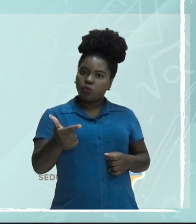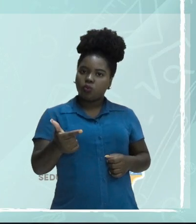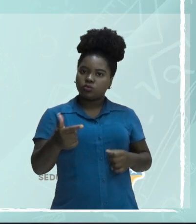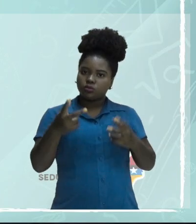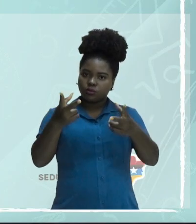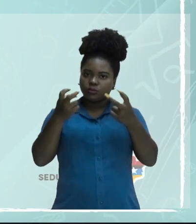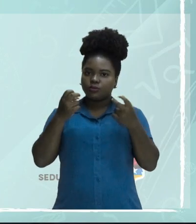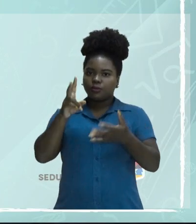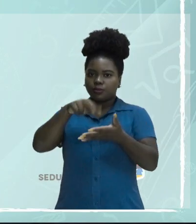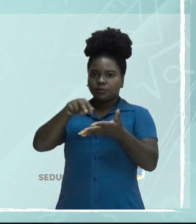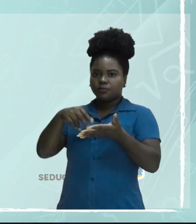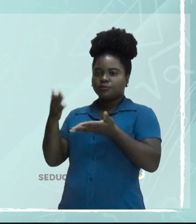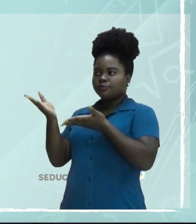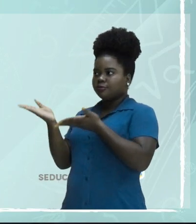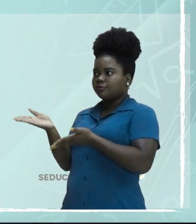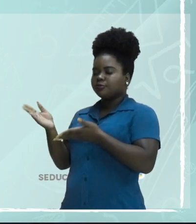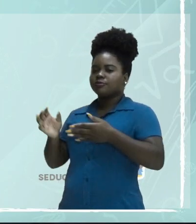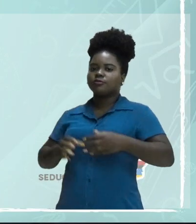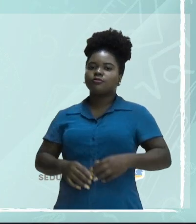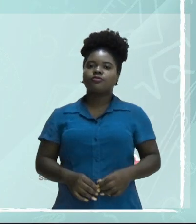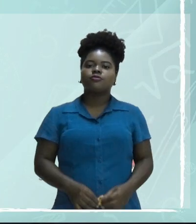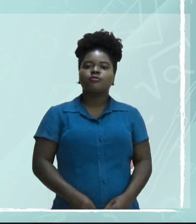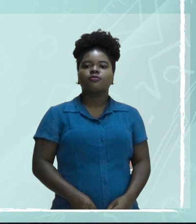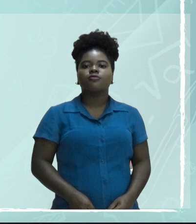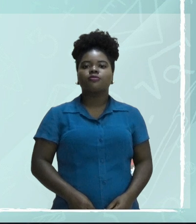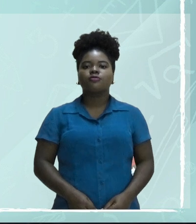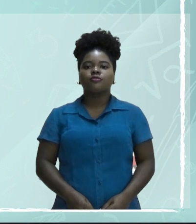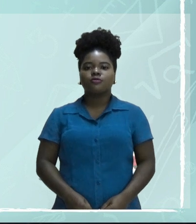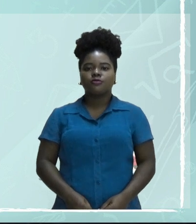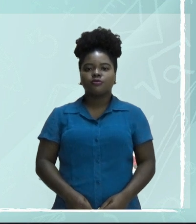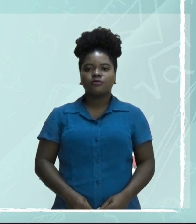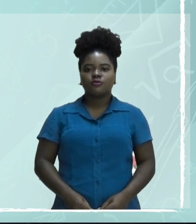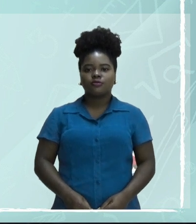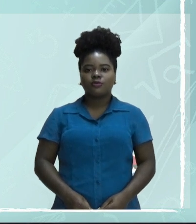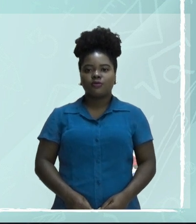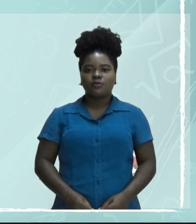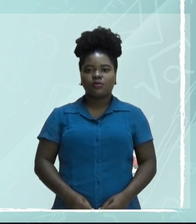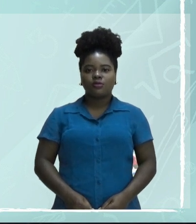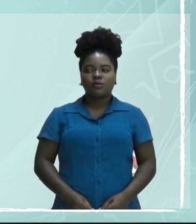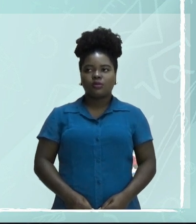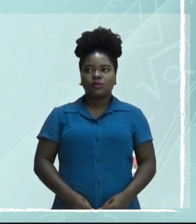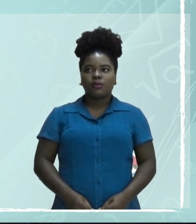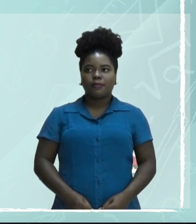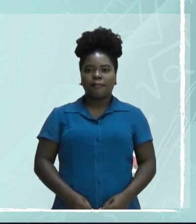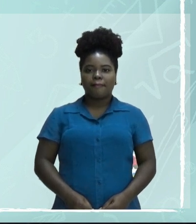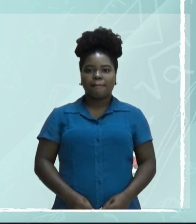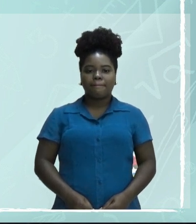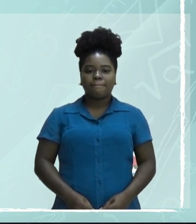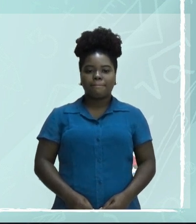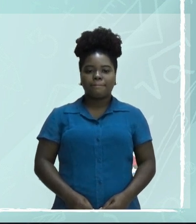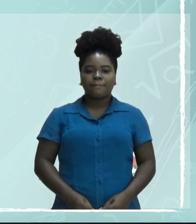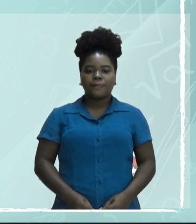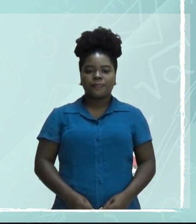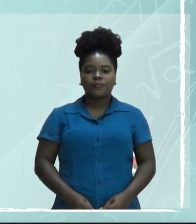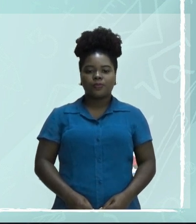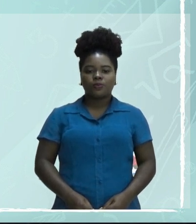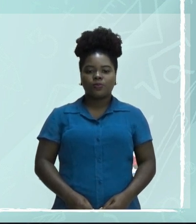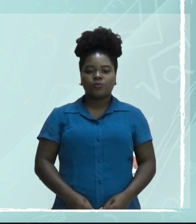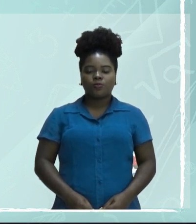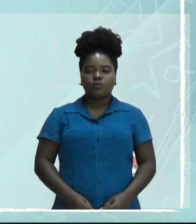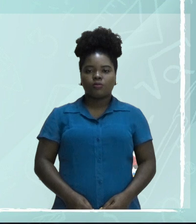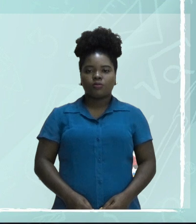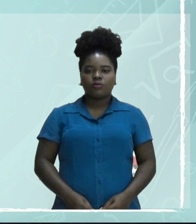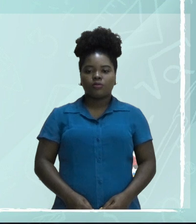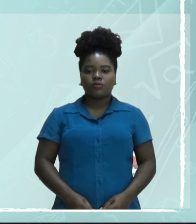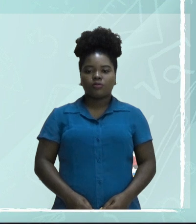Músculo liso é um tecido muscular de contração involuntária e lenta, composta por células fusiformes